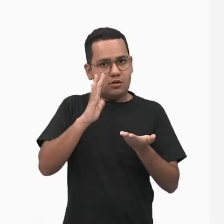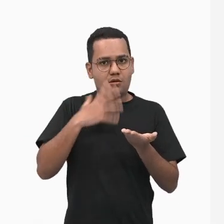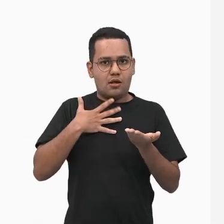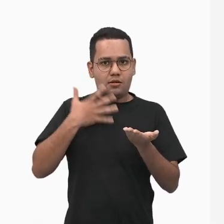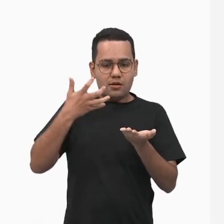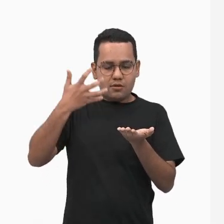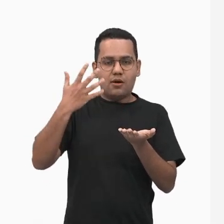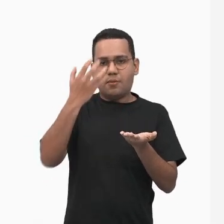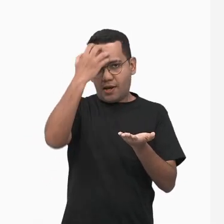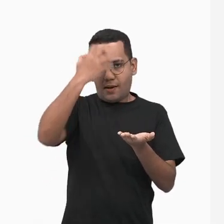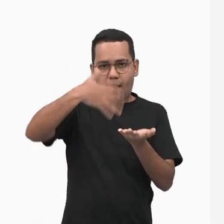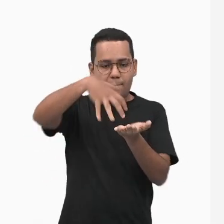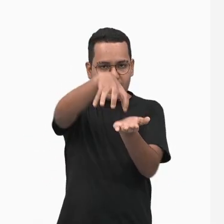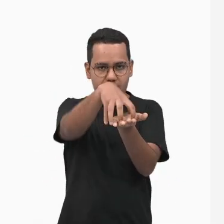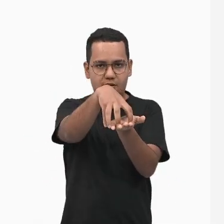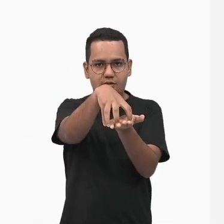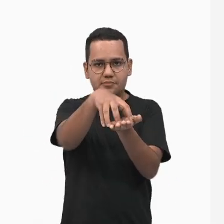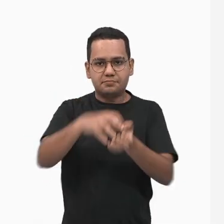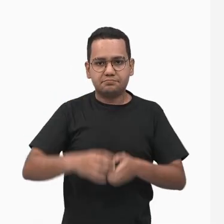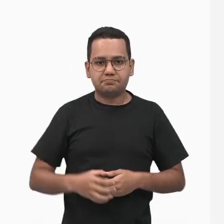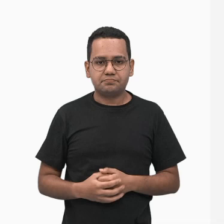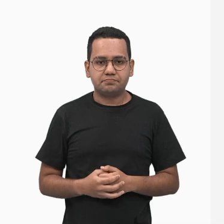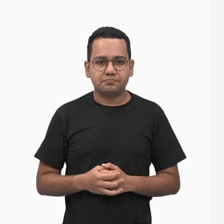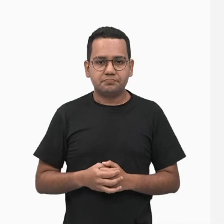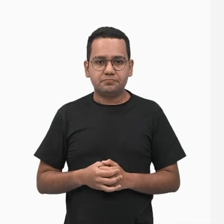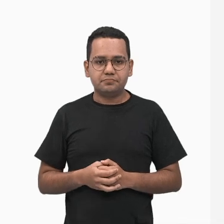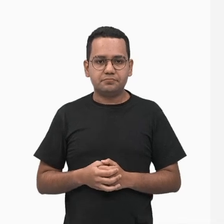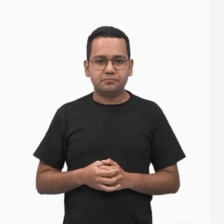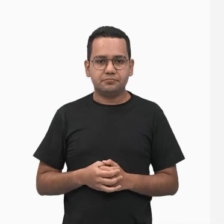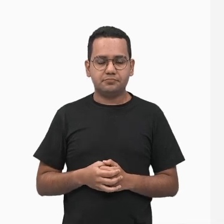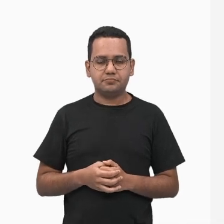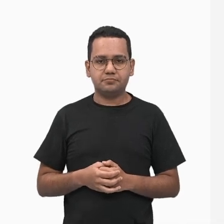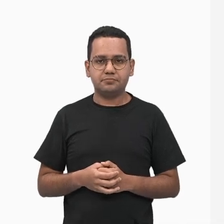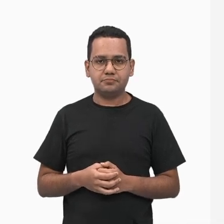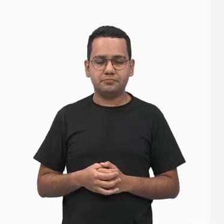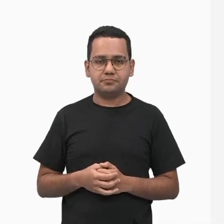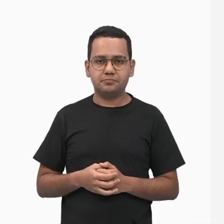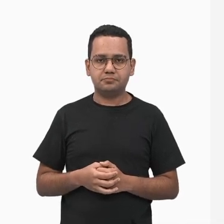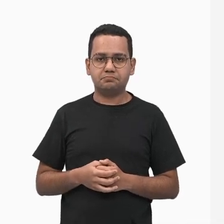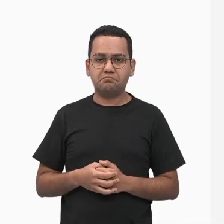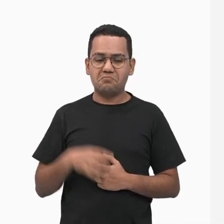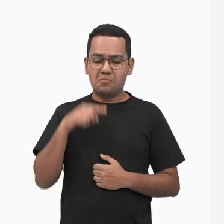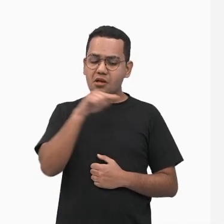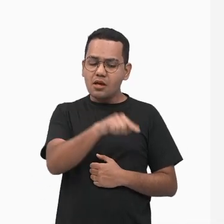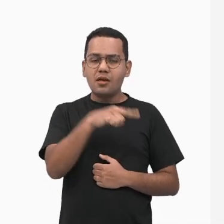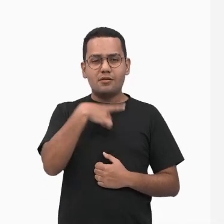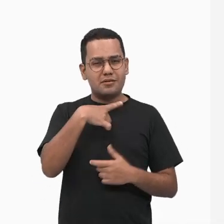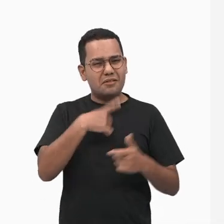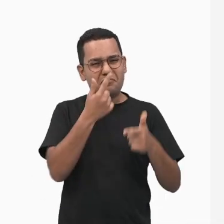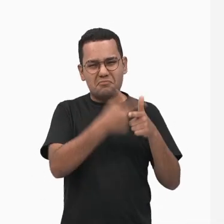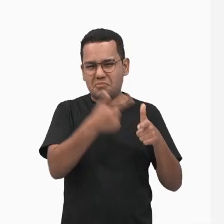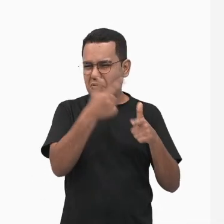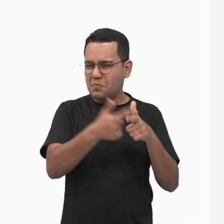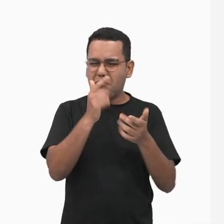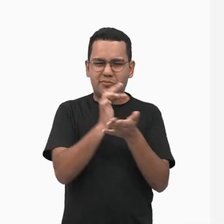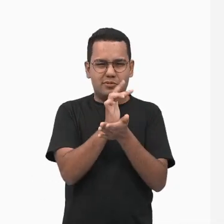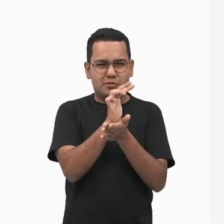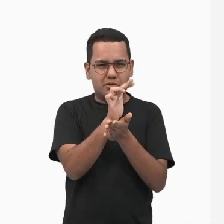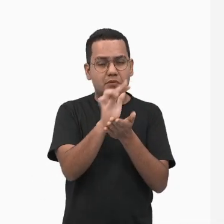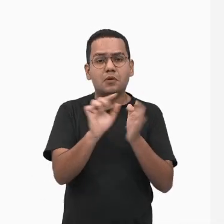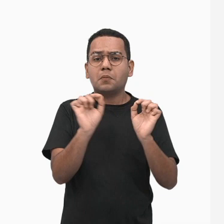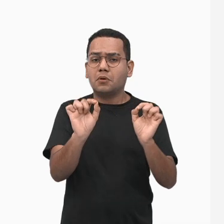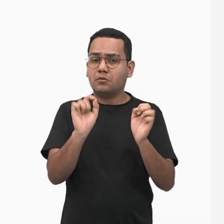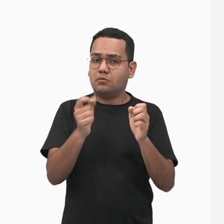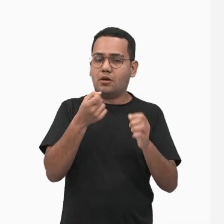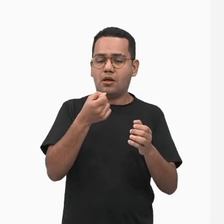imperador, não é isso? Dom Pedro teve aí muitos problemas, principalmente por parte da imprensa e